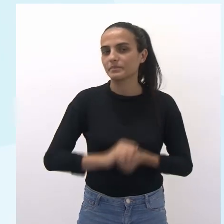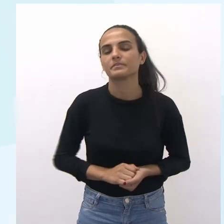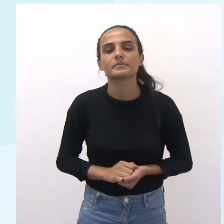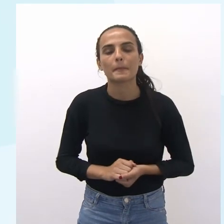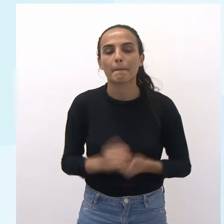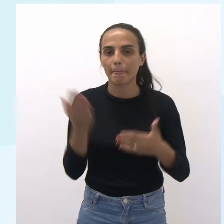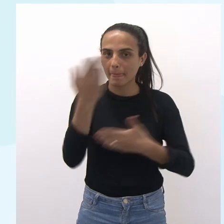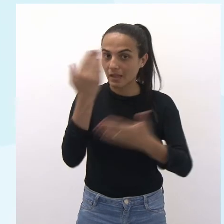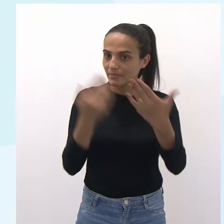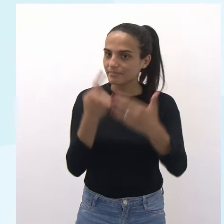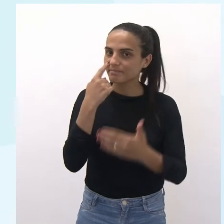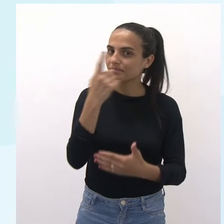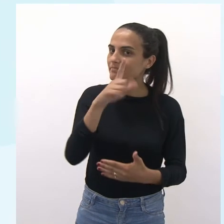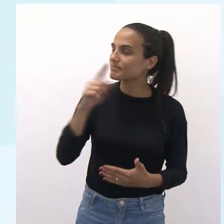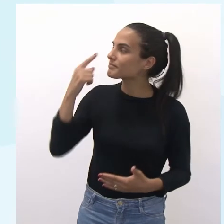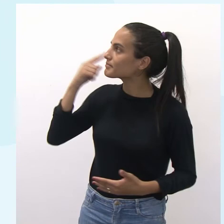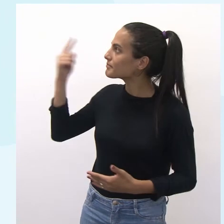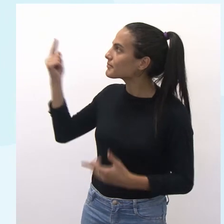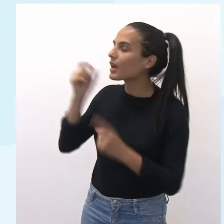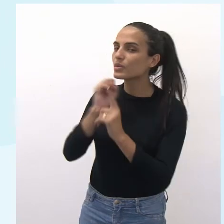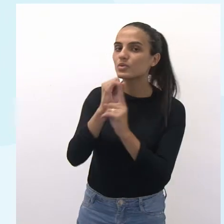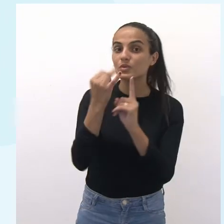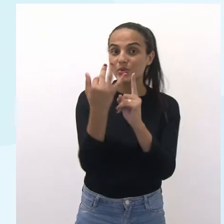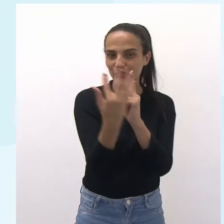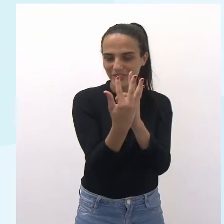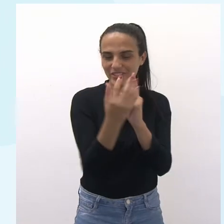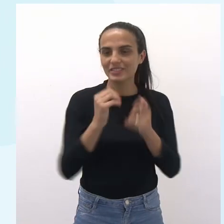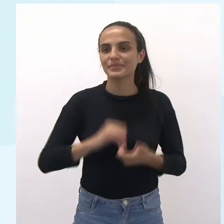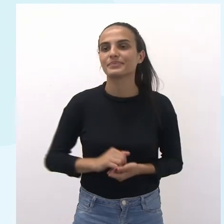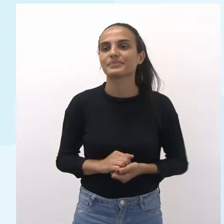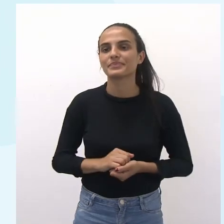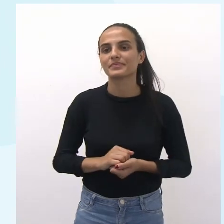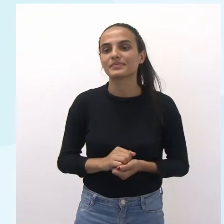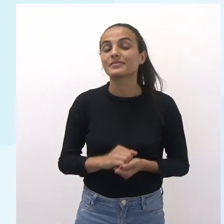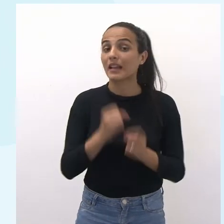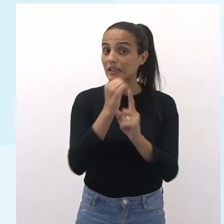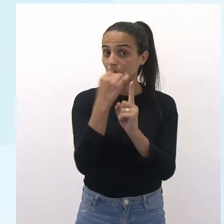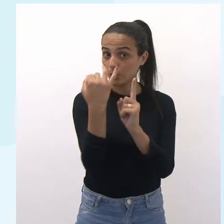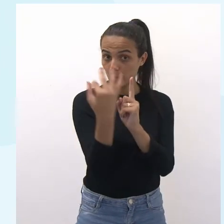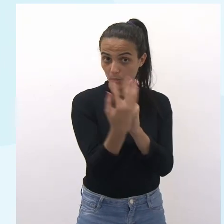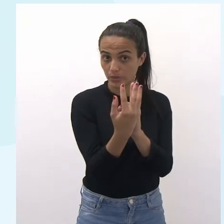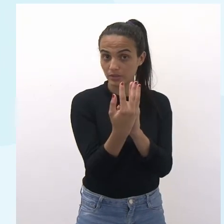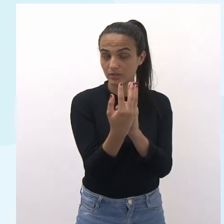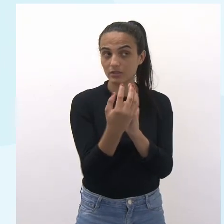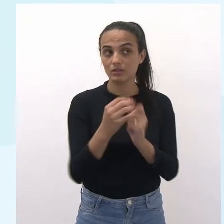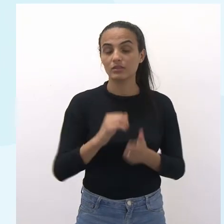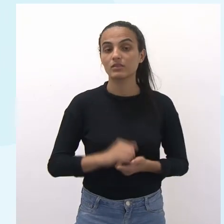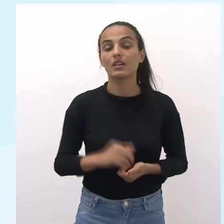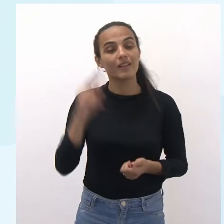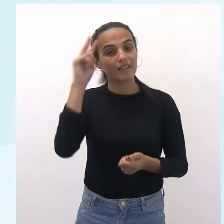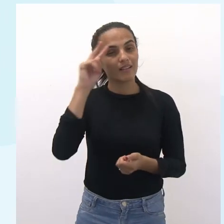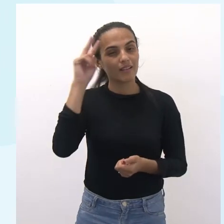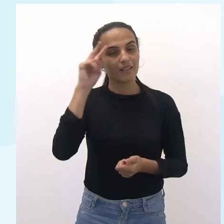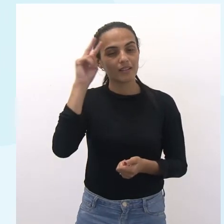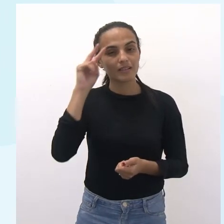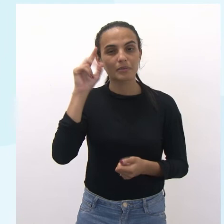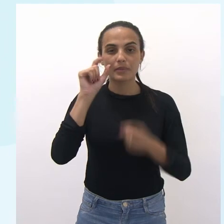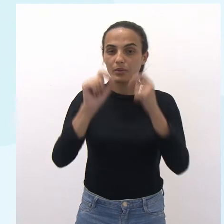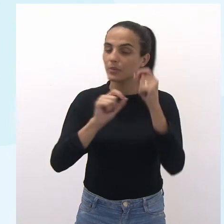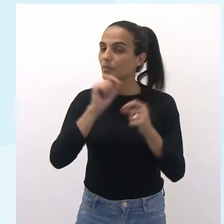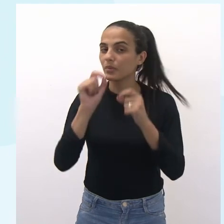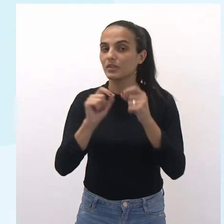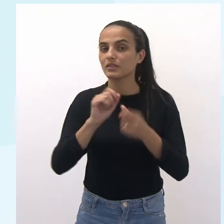Próximo slide, em sociologia agora, desculpa. Em sociologia, lembra, Ademir, eu só